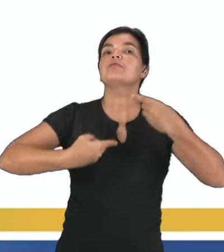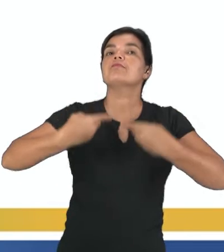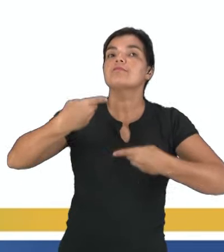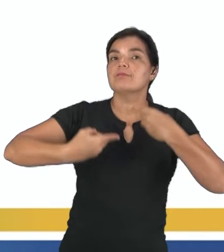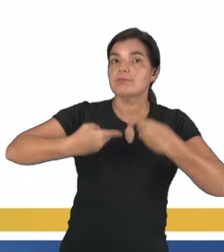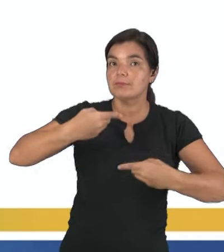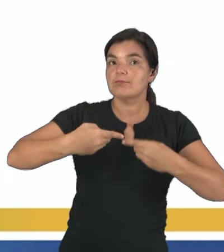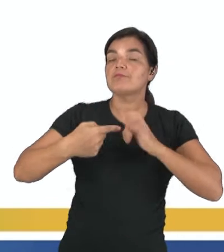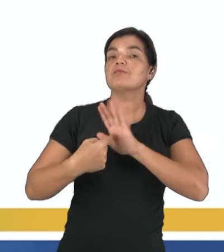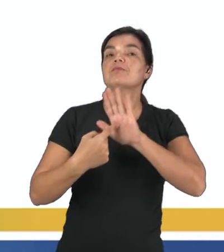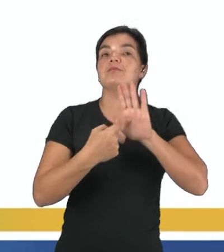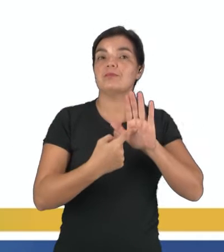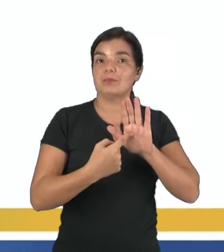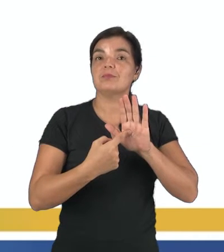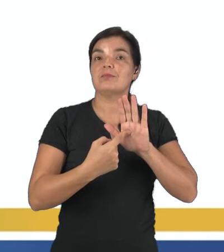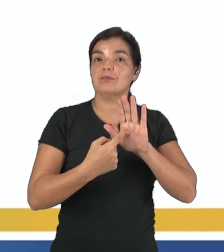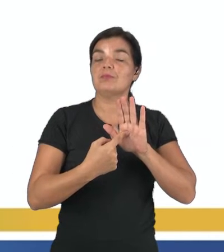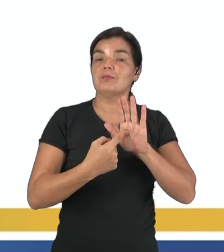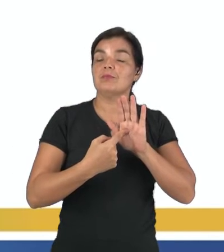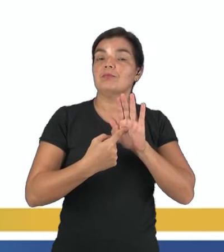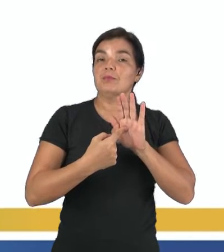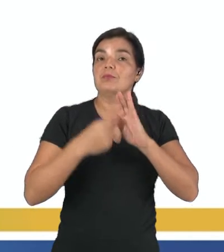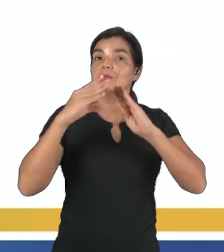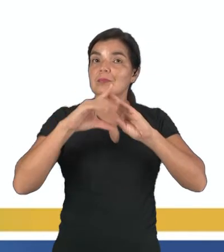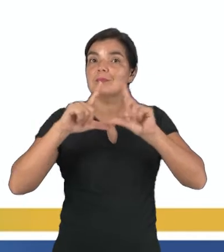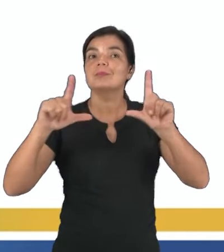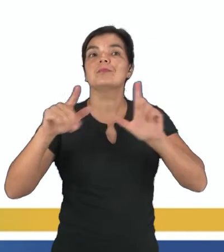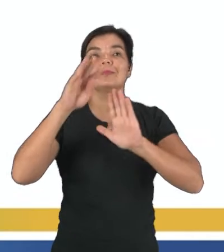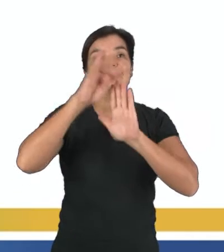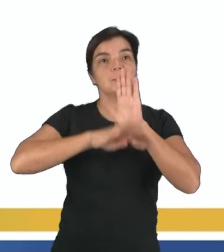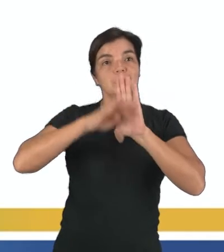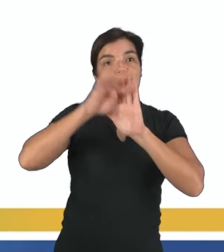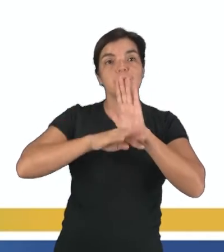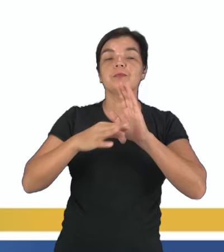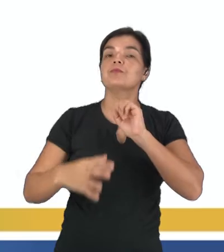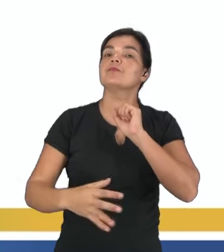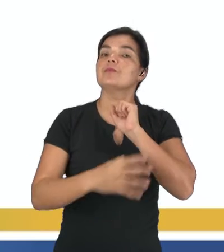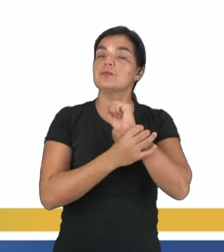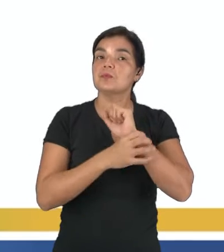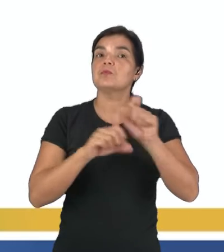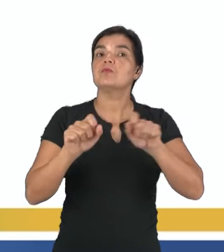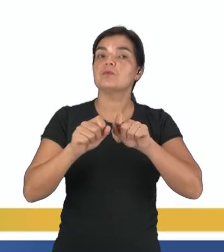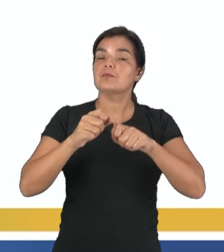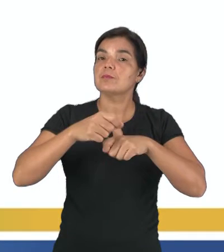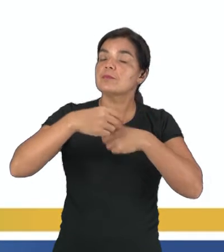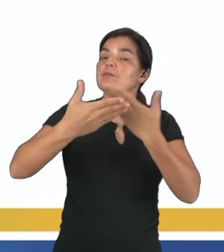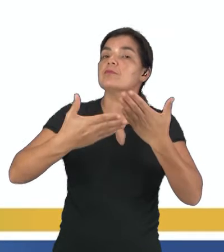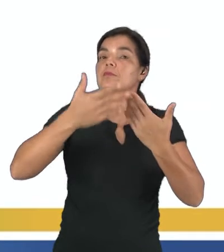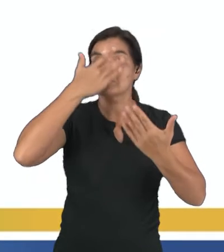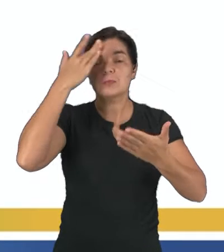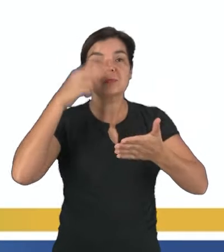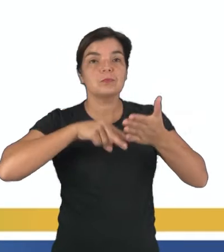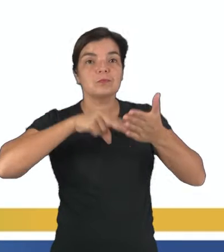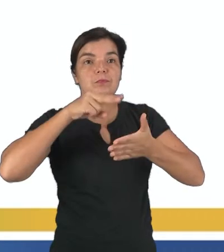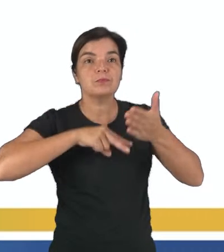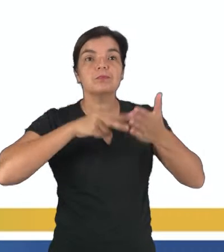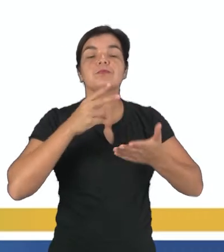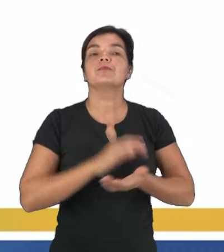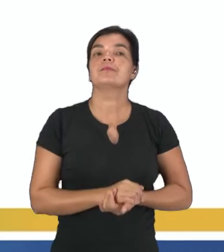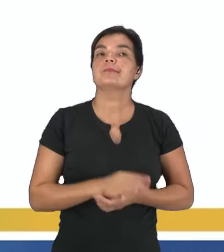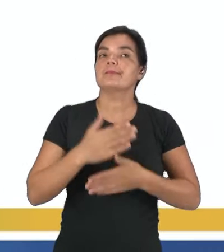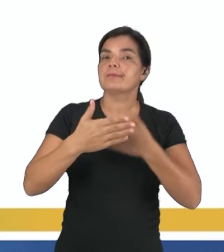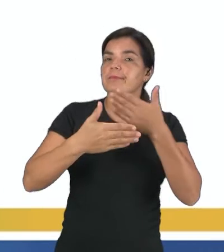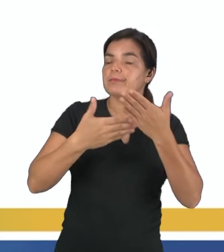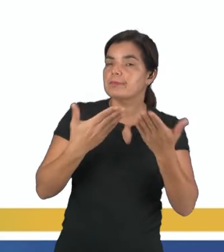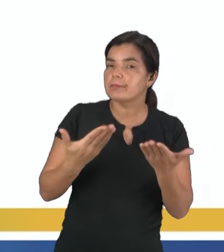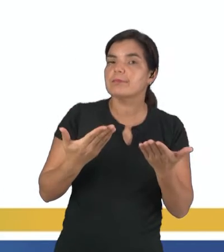um debate, oferecendo maior propriedade ao texto e garantindo sua persuasão com os leitores.